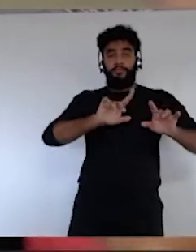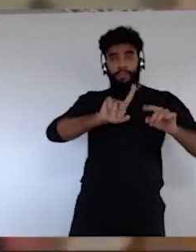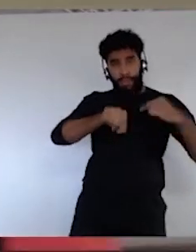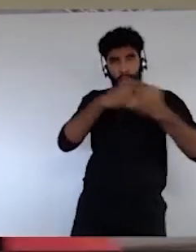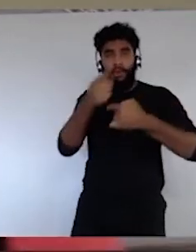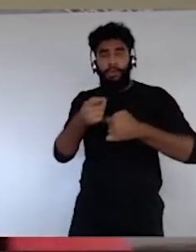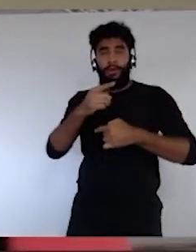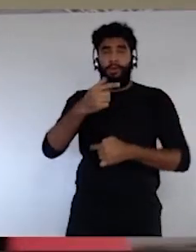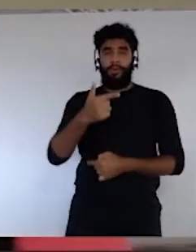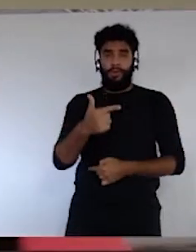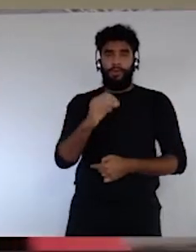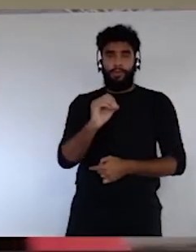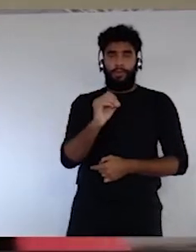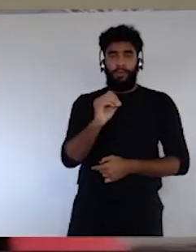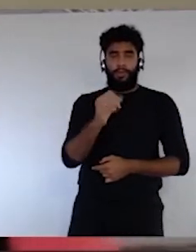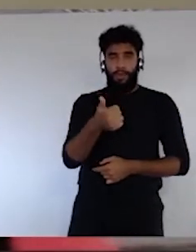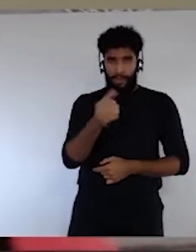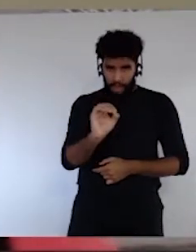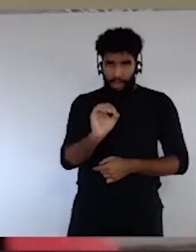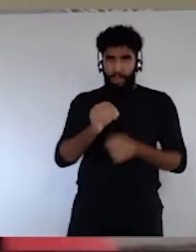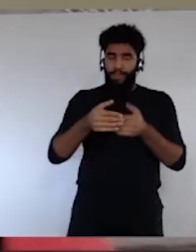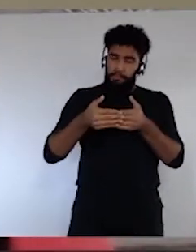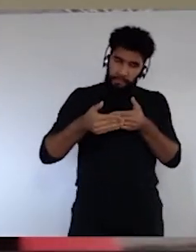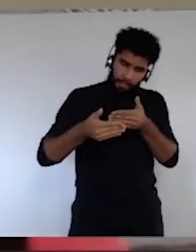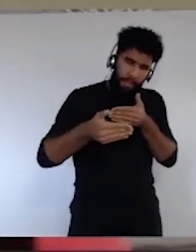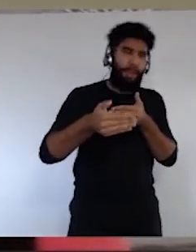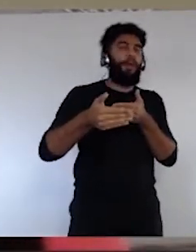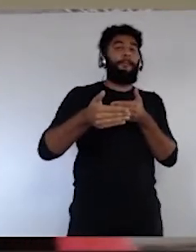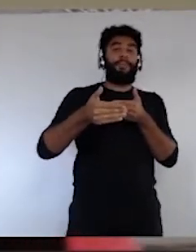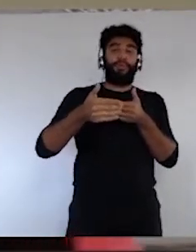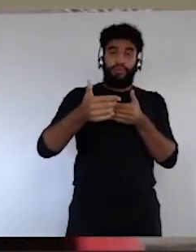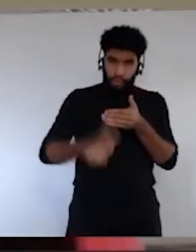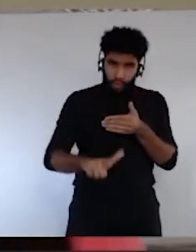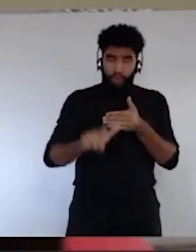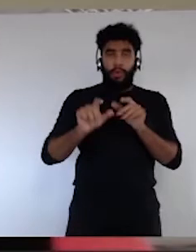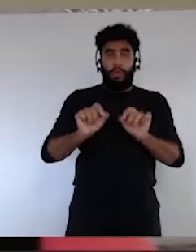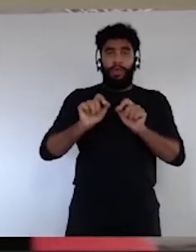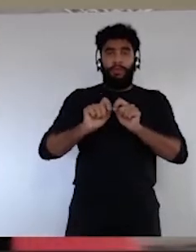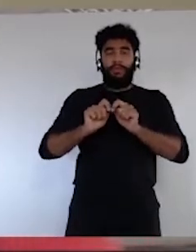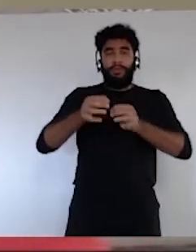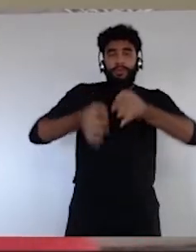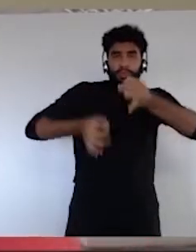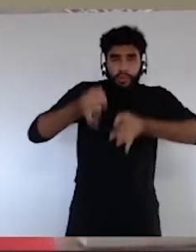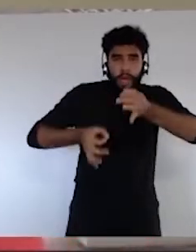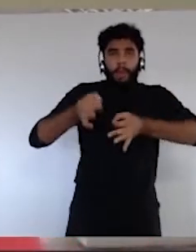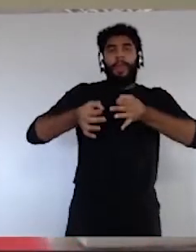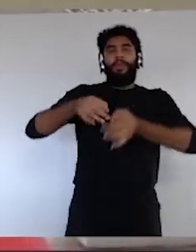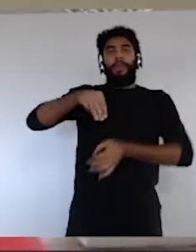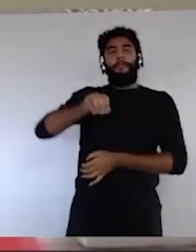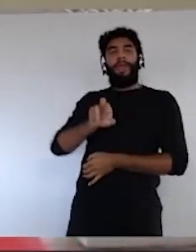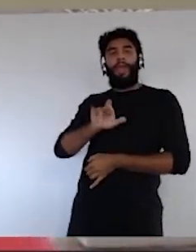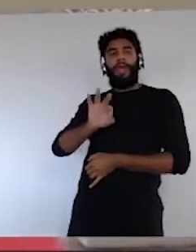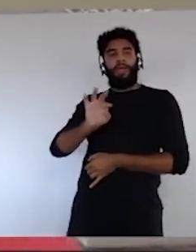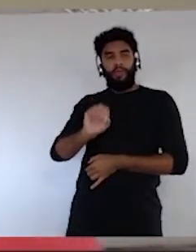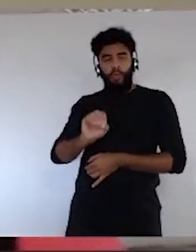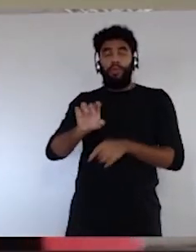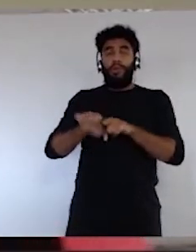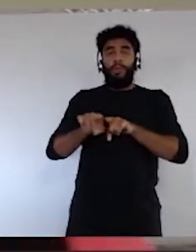em 2010, se alargou um pouquinho mais para julgar mérito e de reafirmação